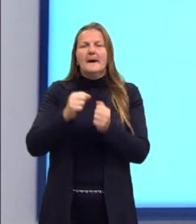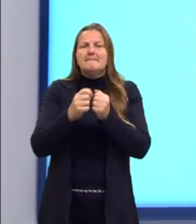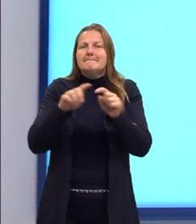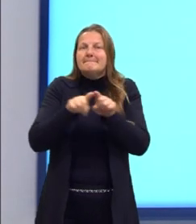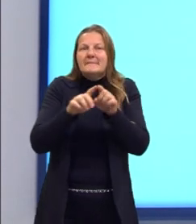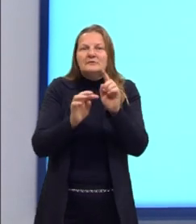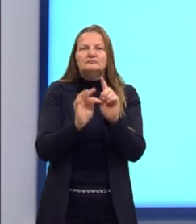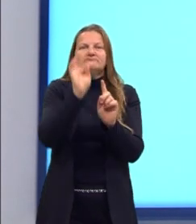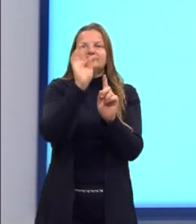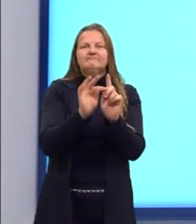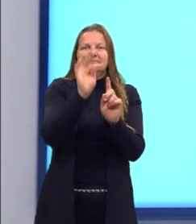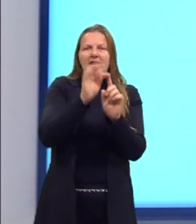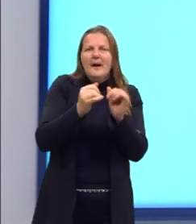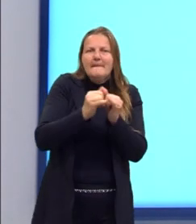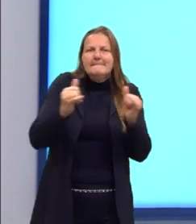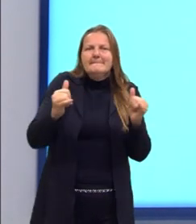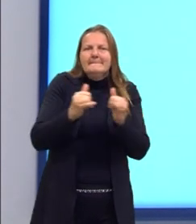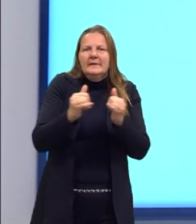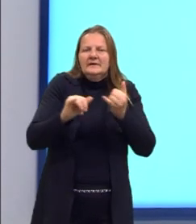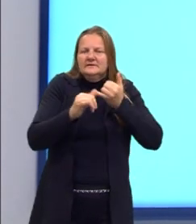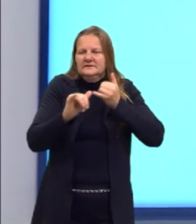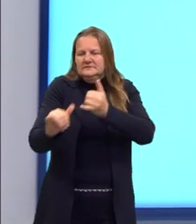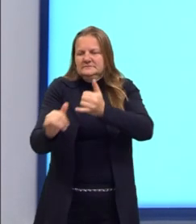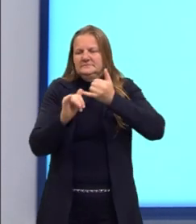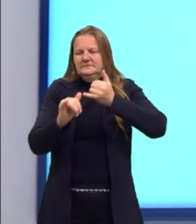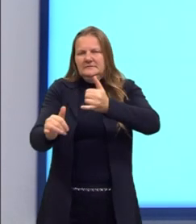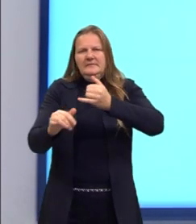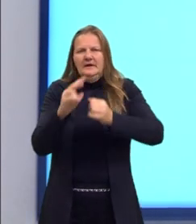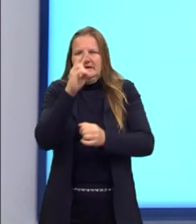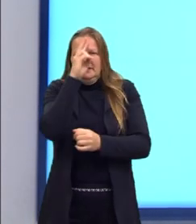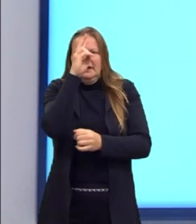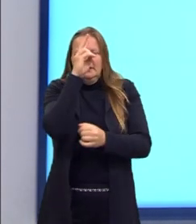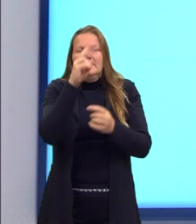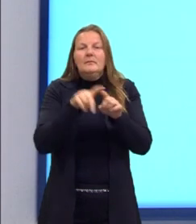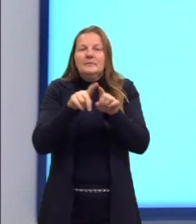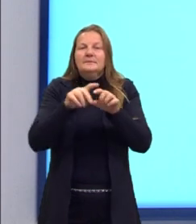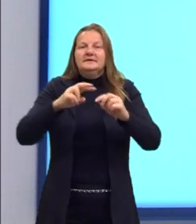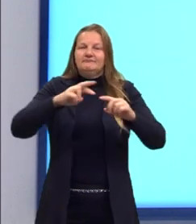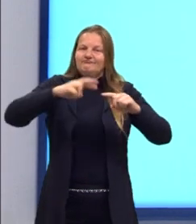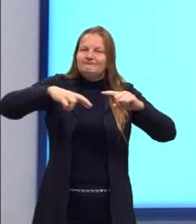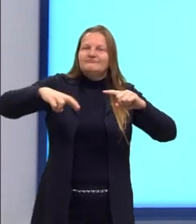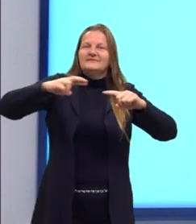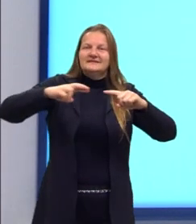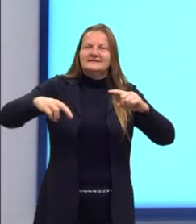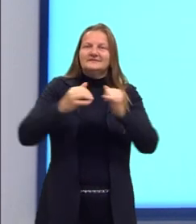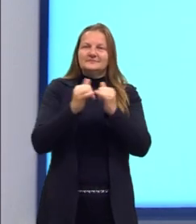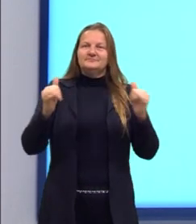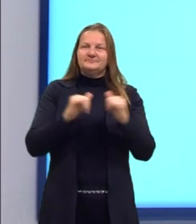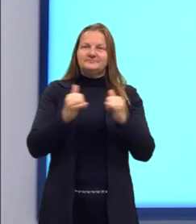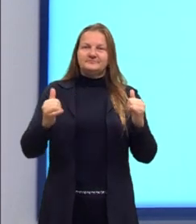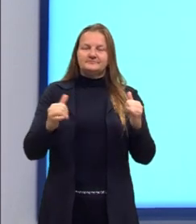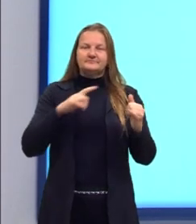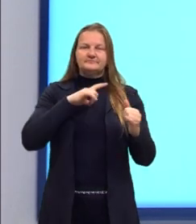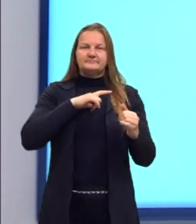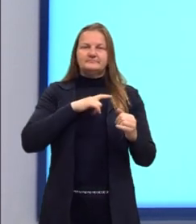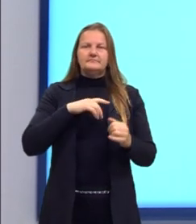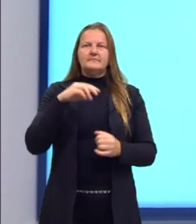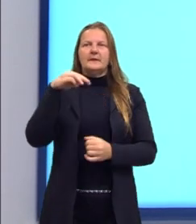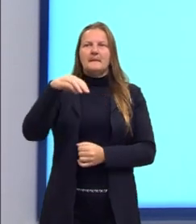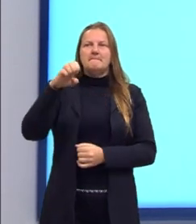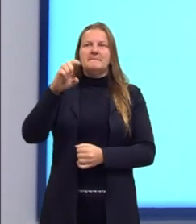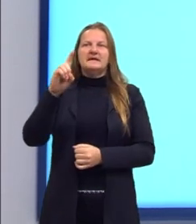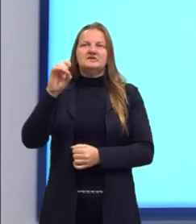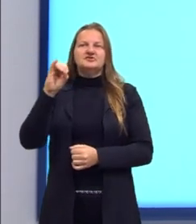grandezas né como a corrente a tensão EA resistência elétrica tá que a gente chama eles aparelhos de